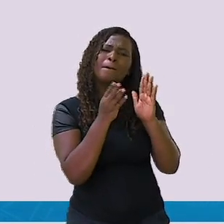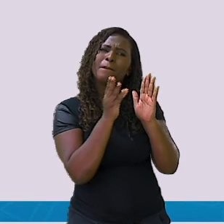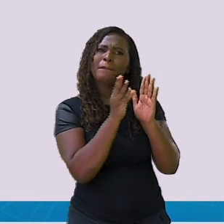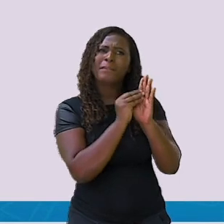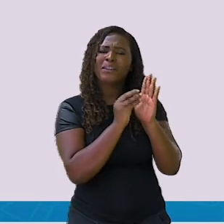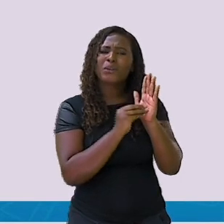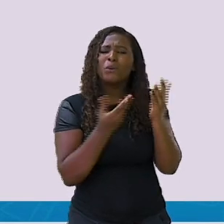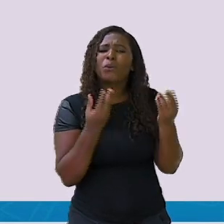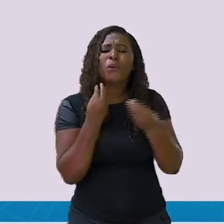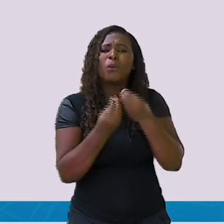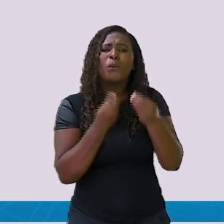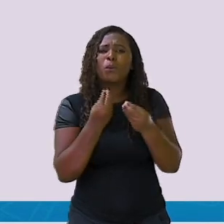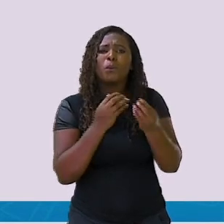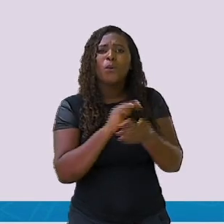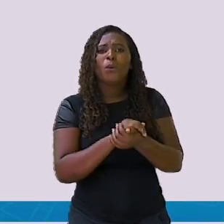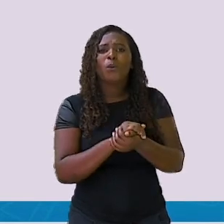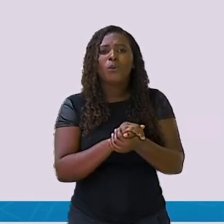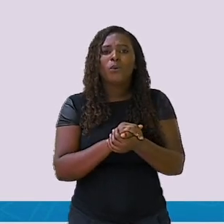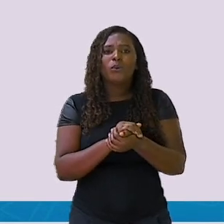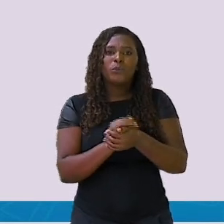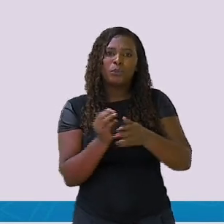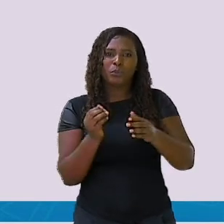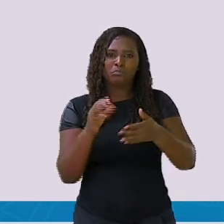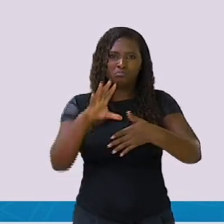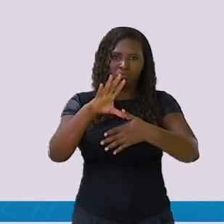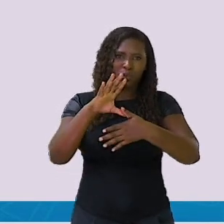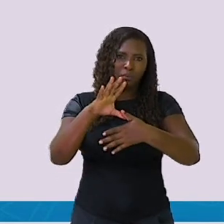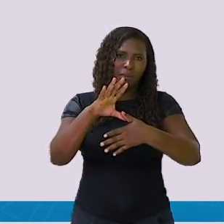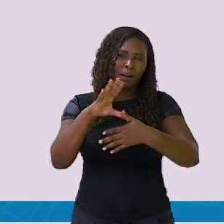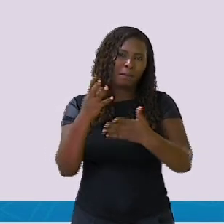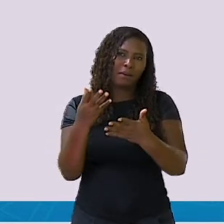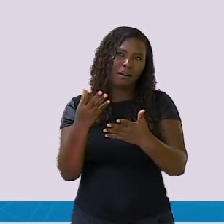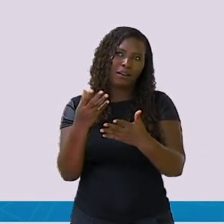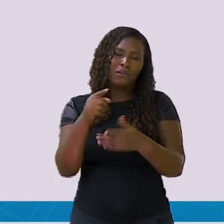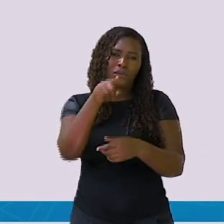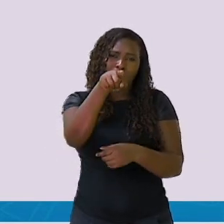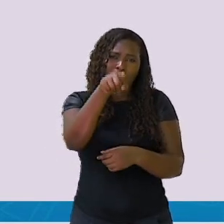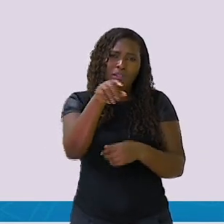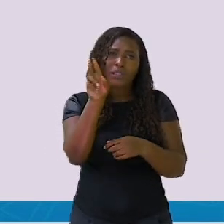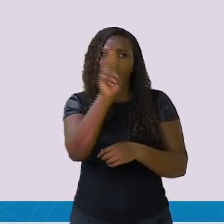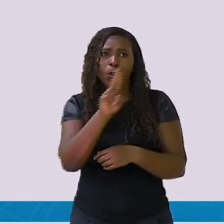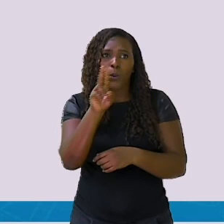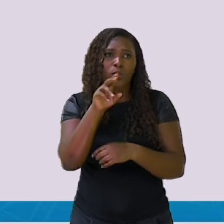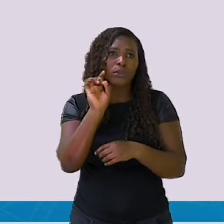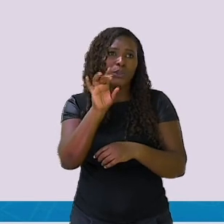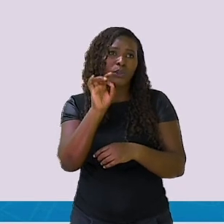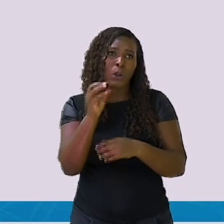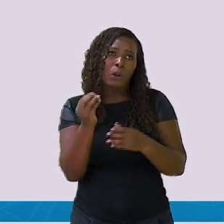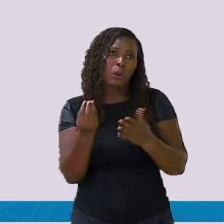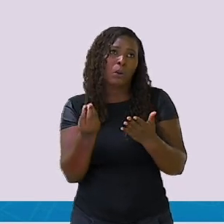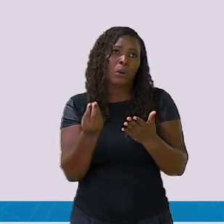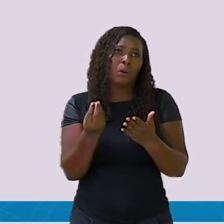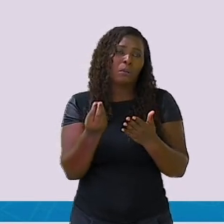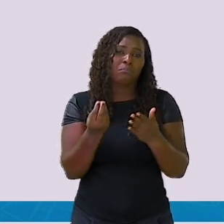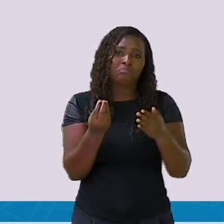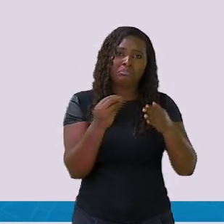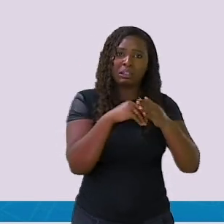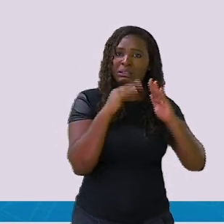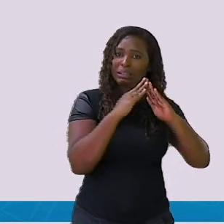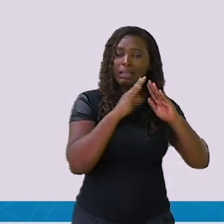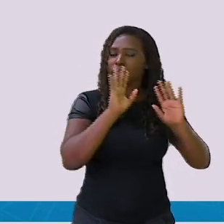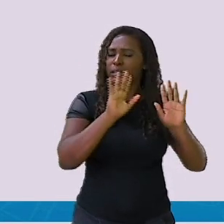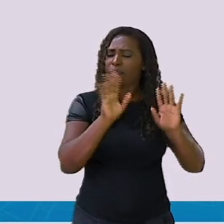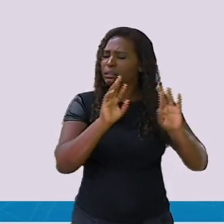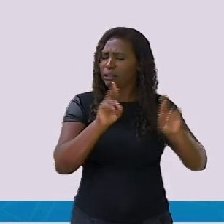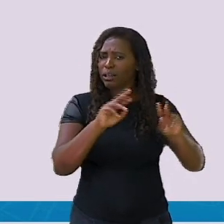eles são feitos em diferentes áreas do nosso dia a dia. Então, a gente pode usar na escola, em preparação das aulas, leitura,